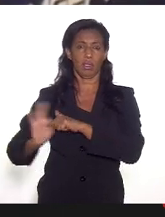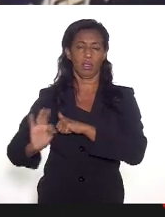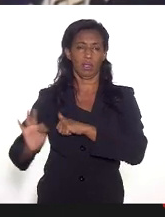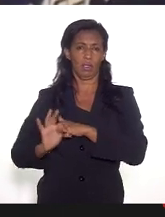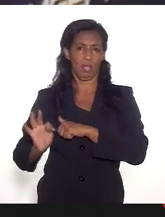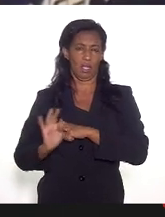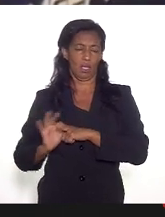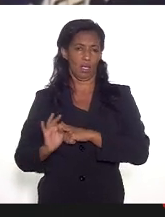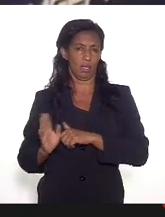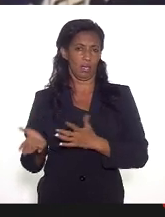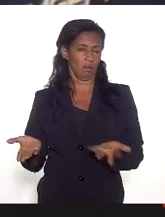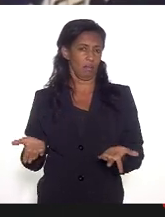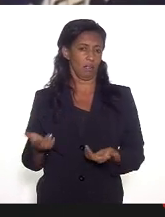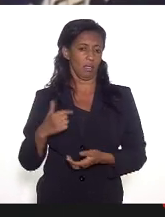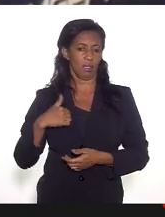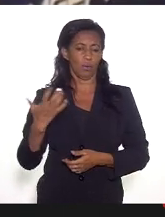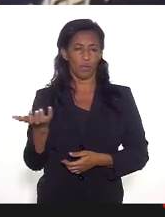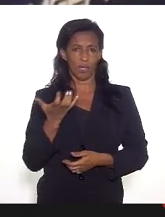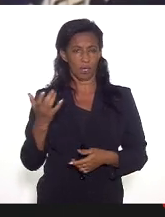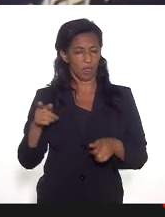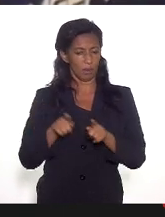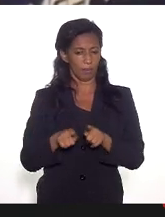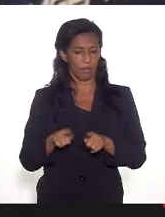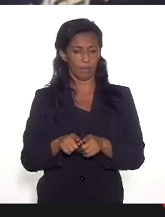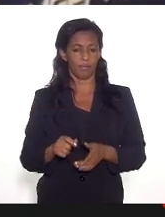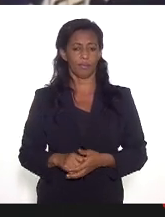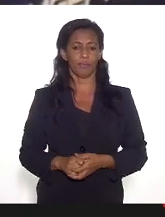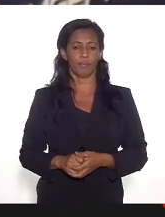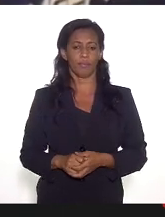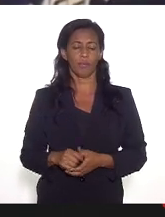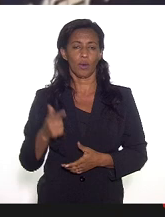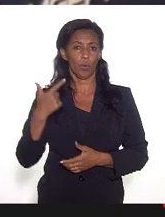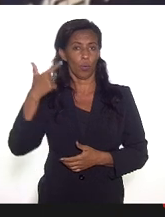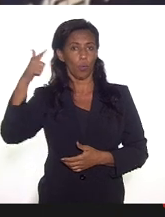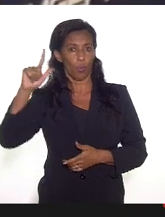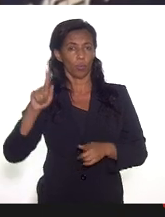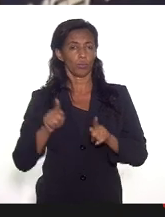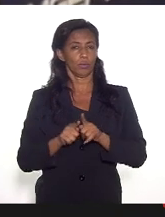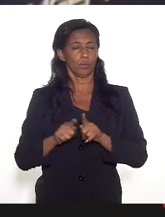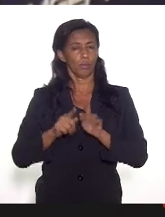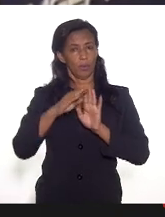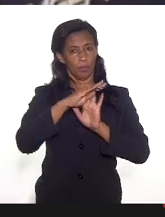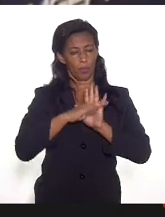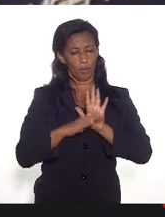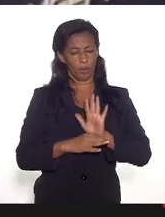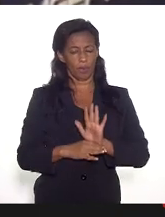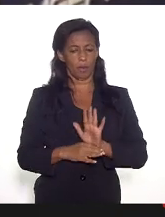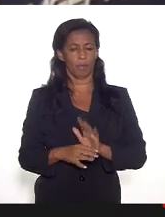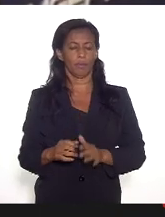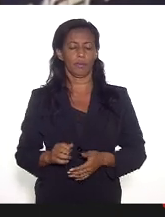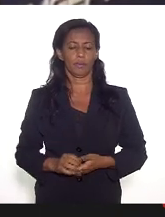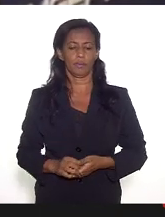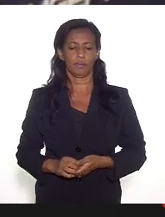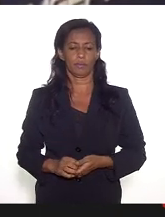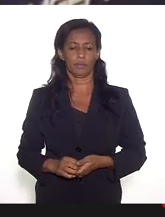gerenciamento principalmente. E eu queria pegar esse gancho para dizer um outro importante programa que a